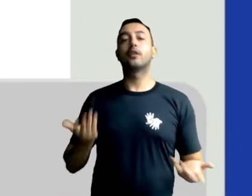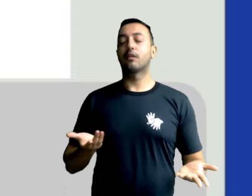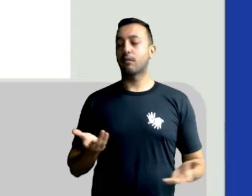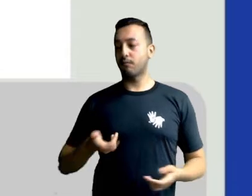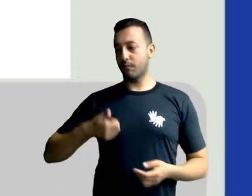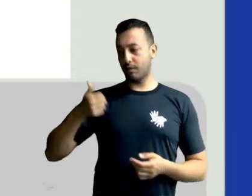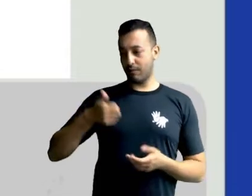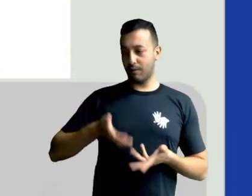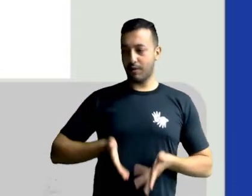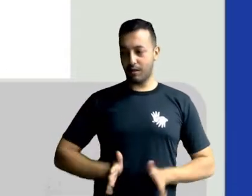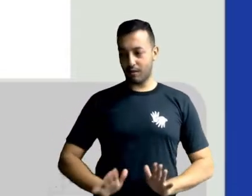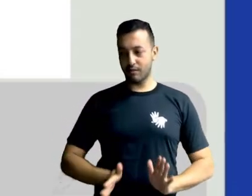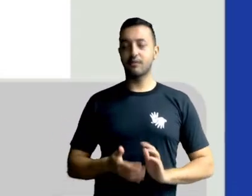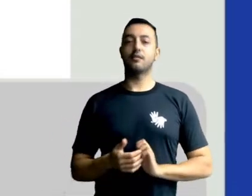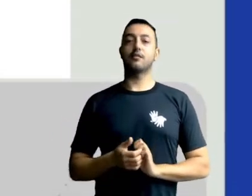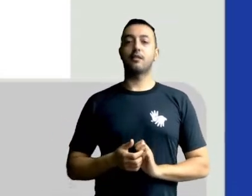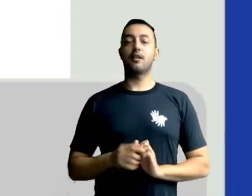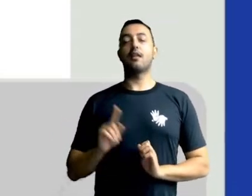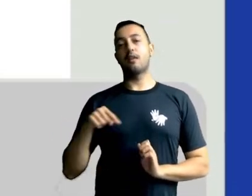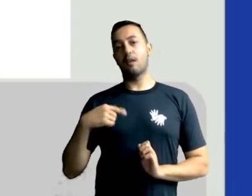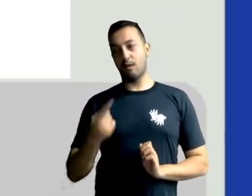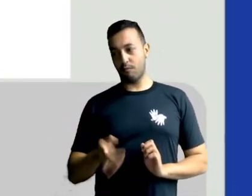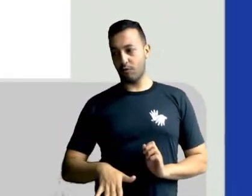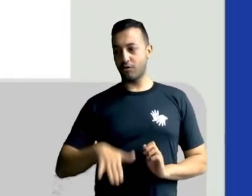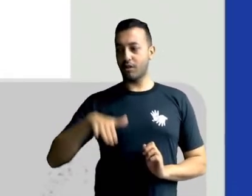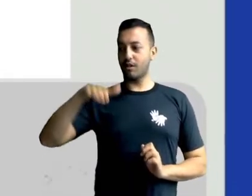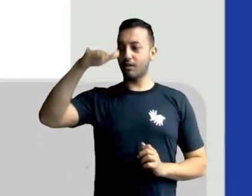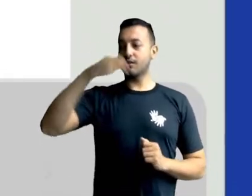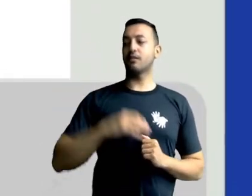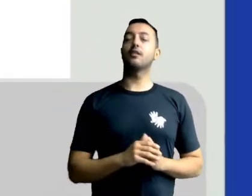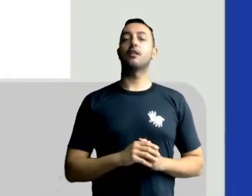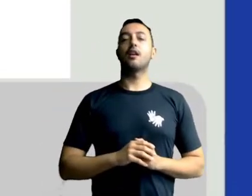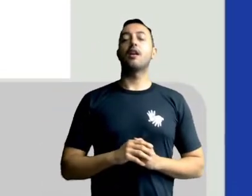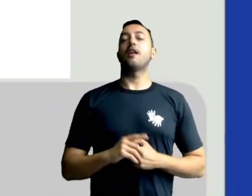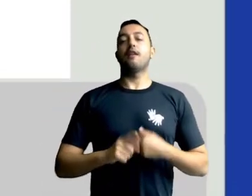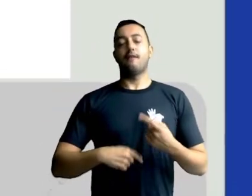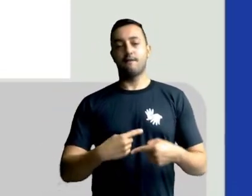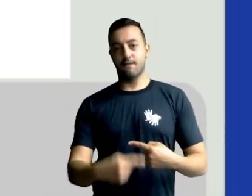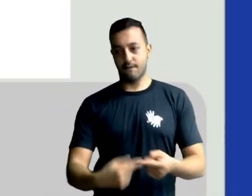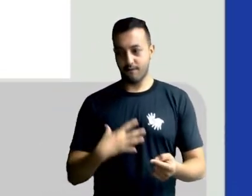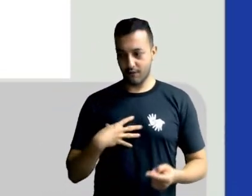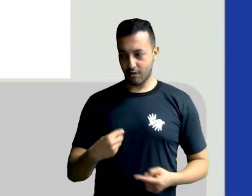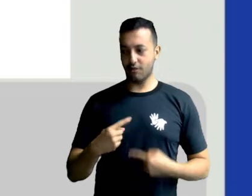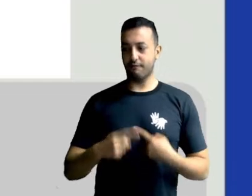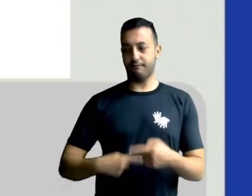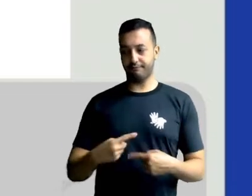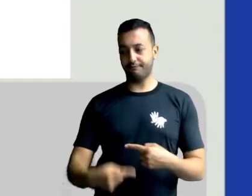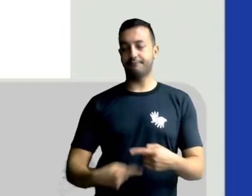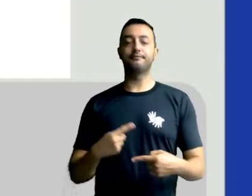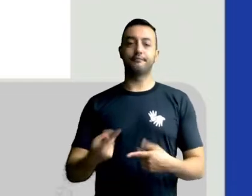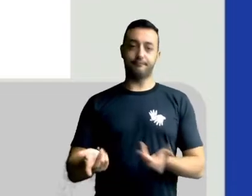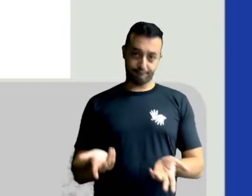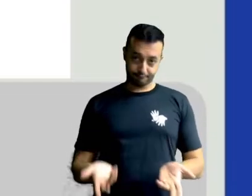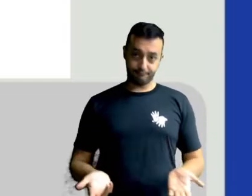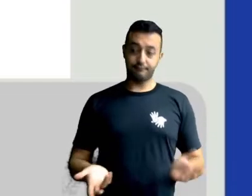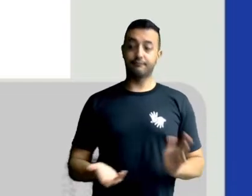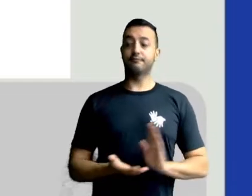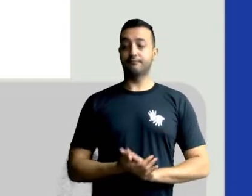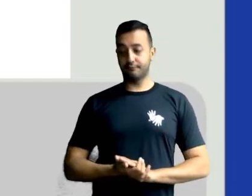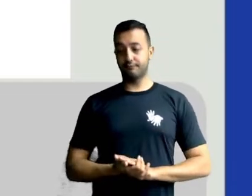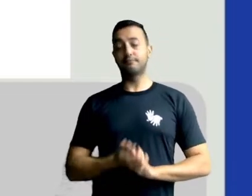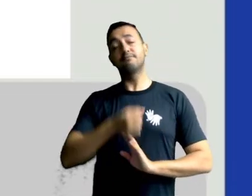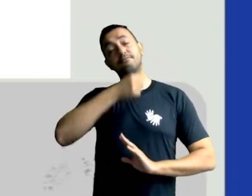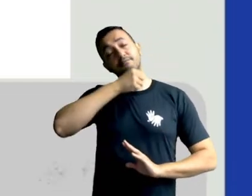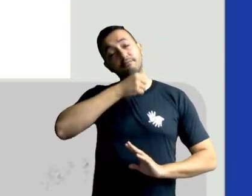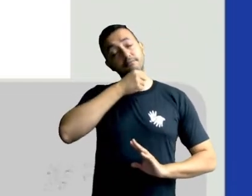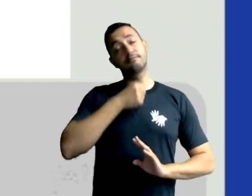vida? Primeiro a gente nasce, depois cresce, se reproduz, tem filhotinhos ou tem